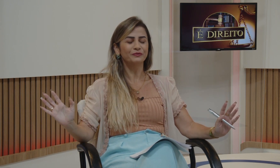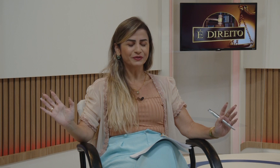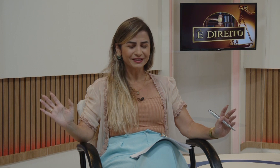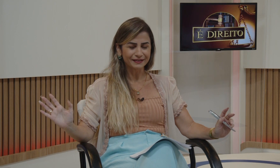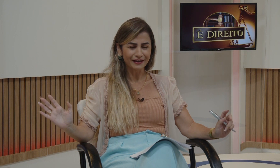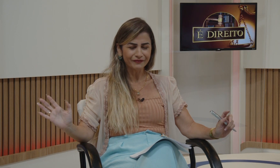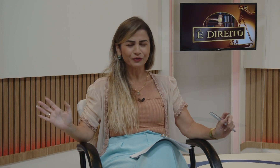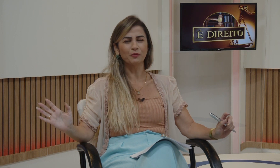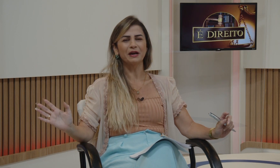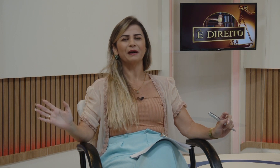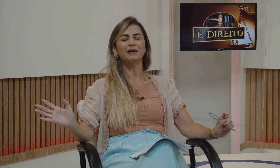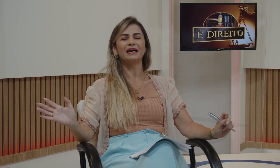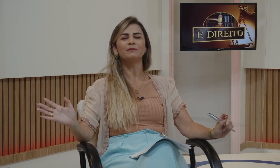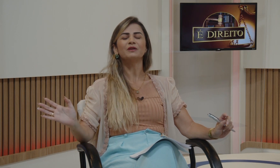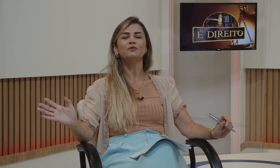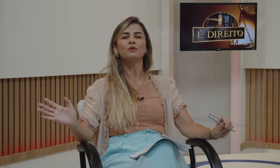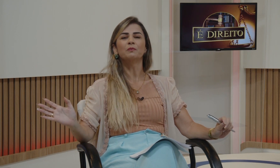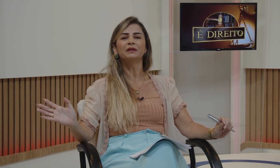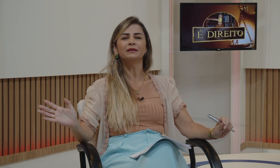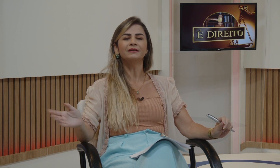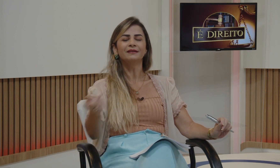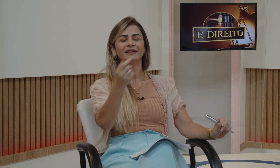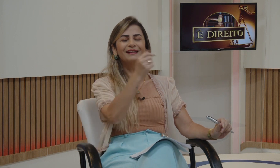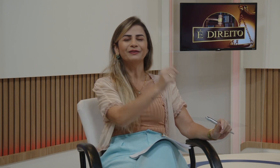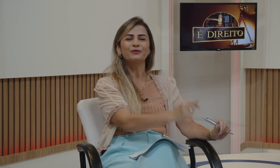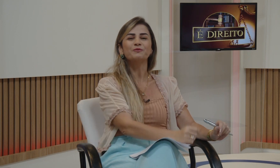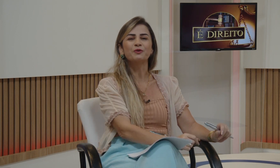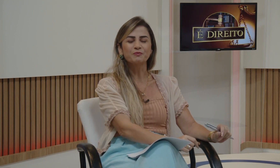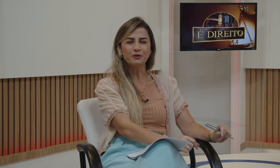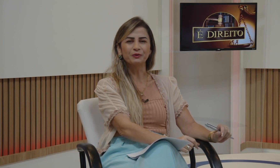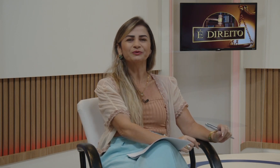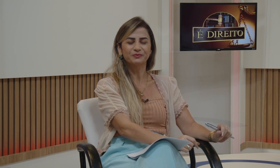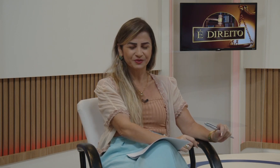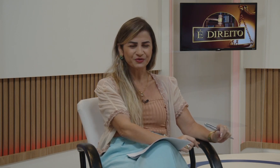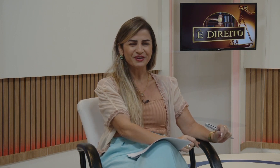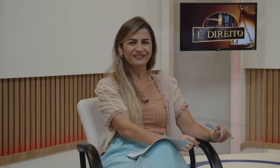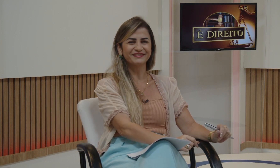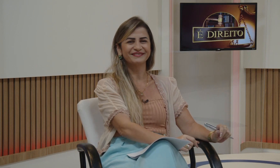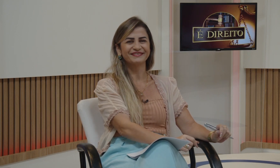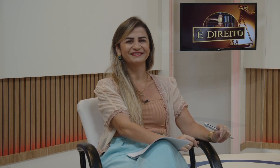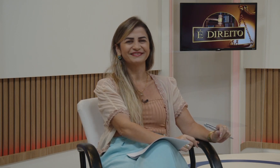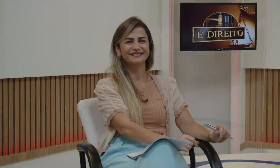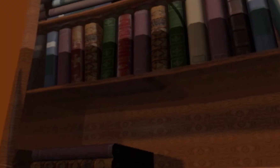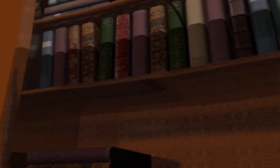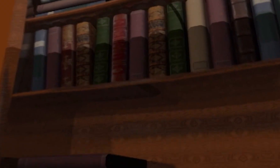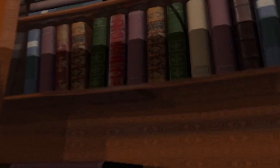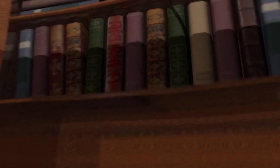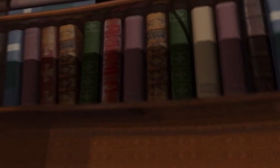direito, você deve cobrar. Obrigada pela sua companhia. Até o nosso próximo encontro. Tchau, tchau.